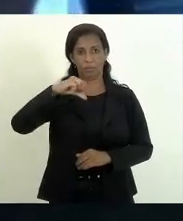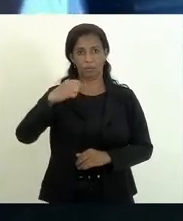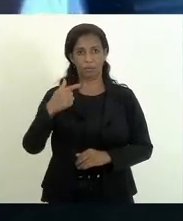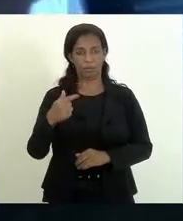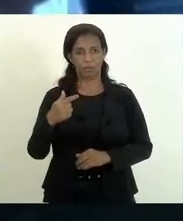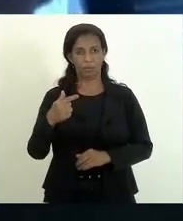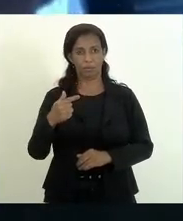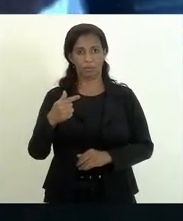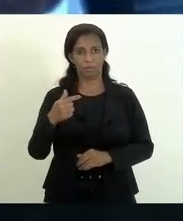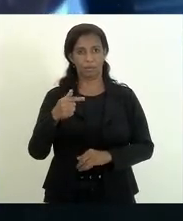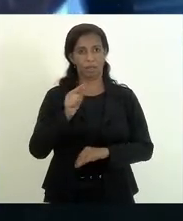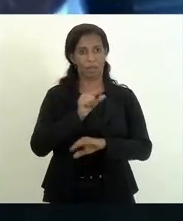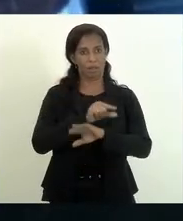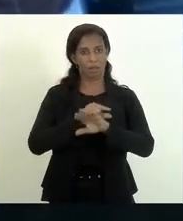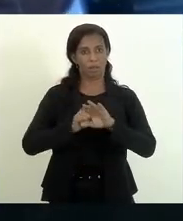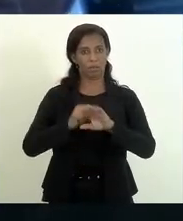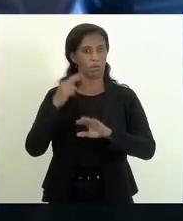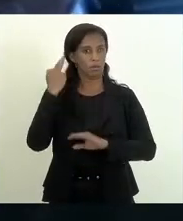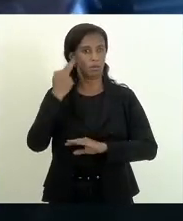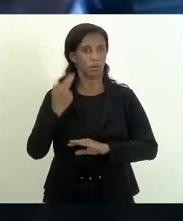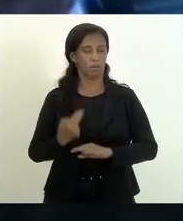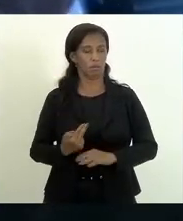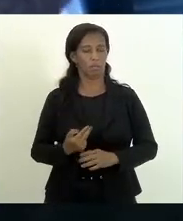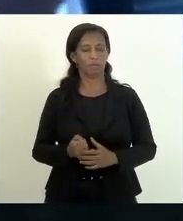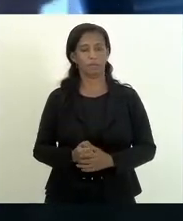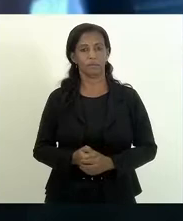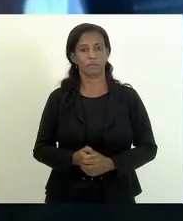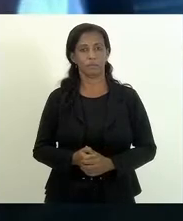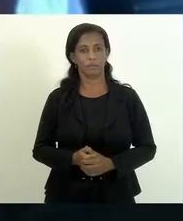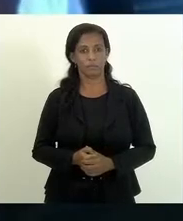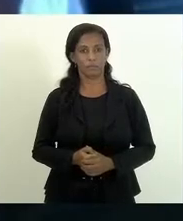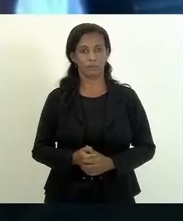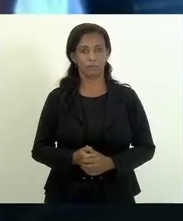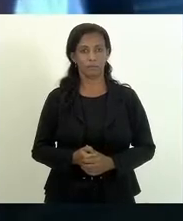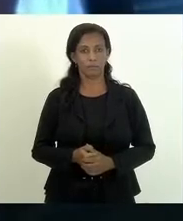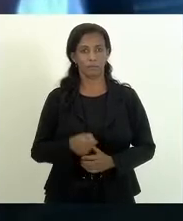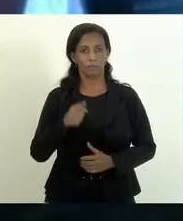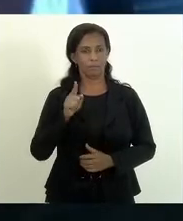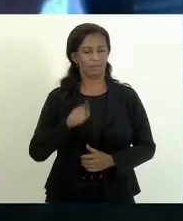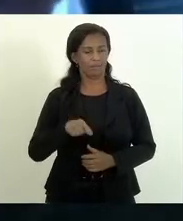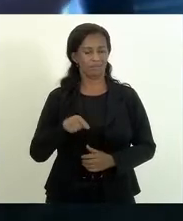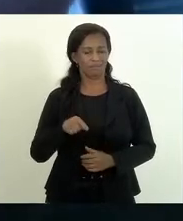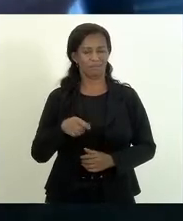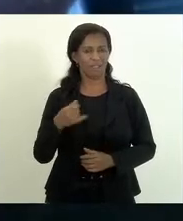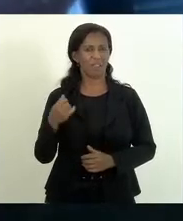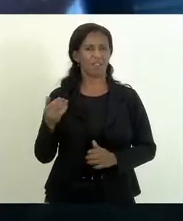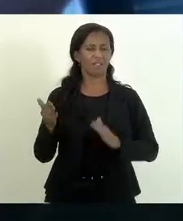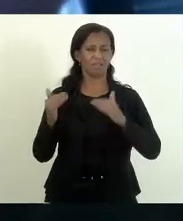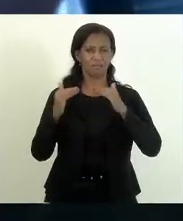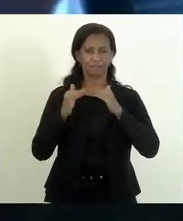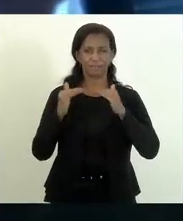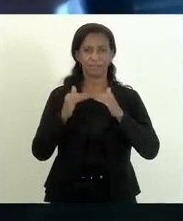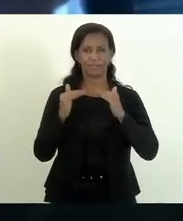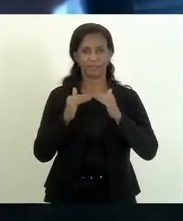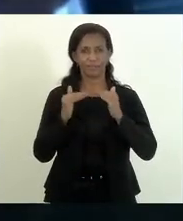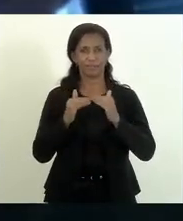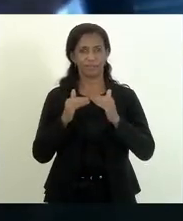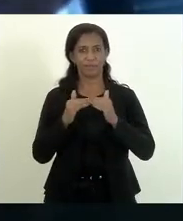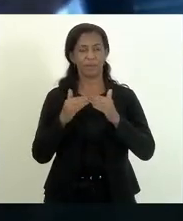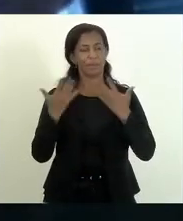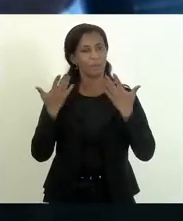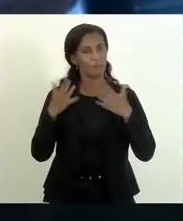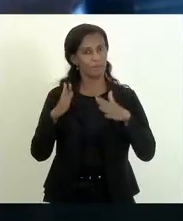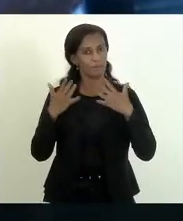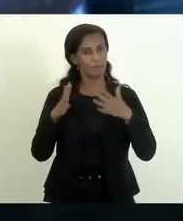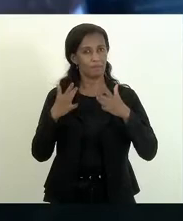4597, de autoria da deputada Renata Souza, é absolutamente favorável,